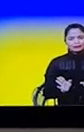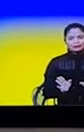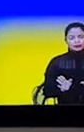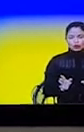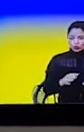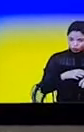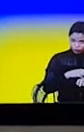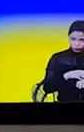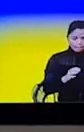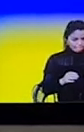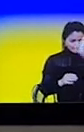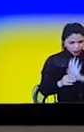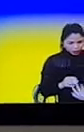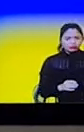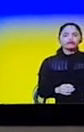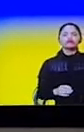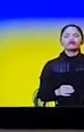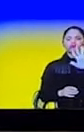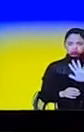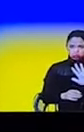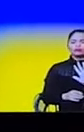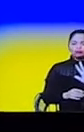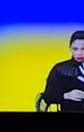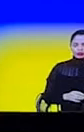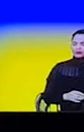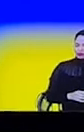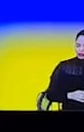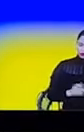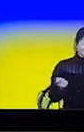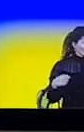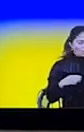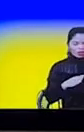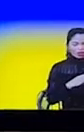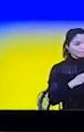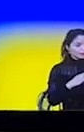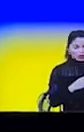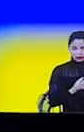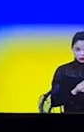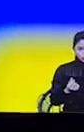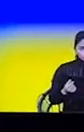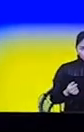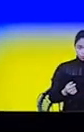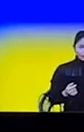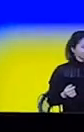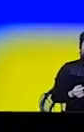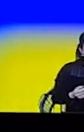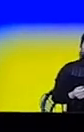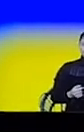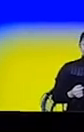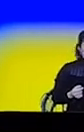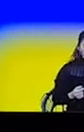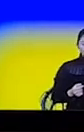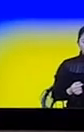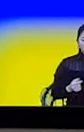ela vai ser Brasil sem vírgula e sem asterisco. E para isso, não dá para limitar o custo de frete a R$ 50, senão eu não vou conseguir